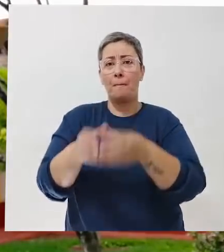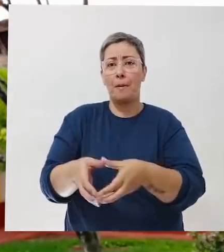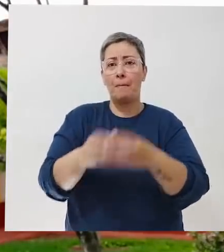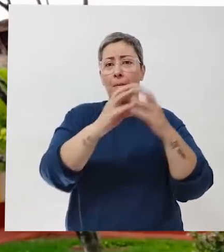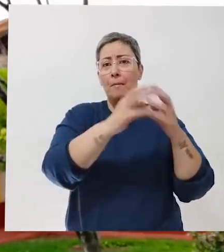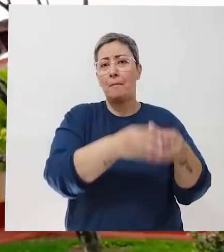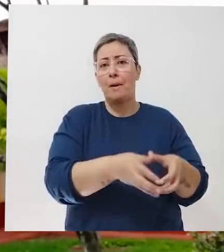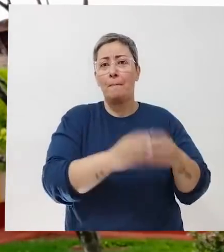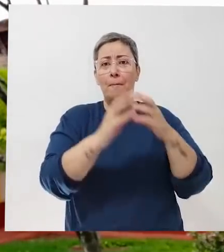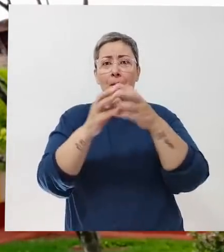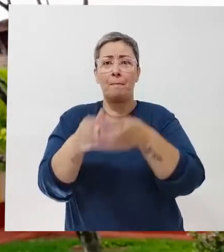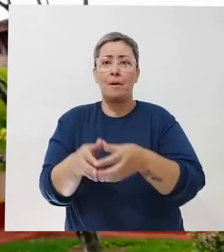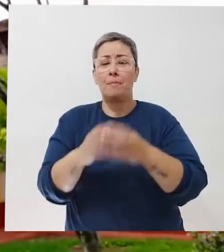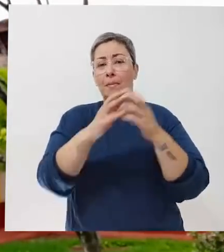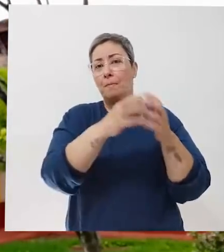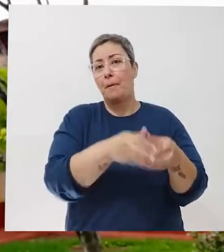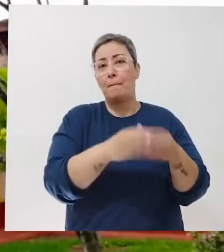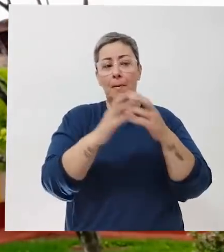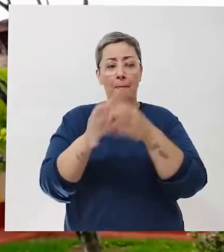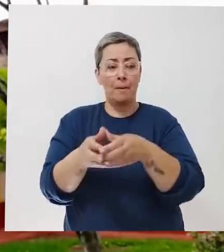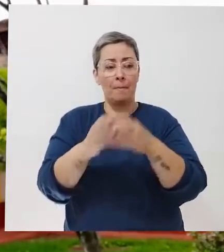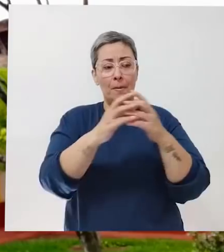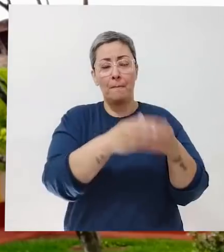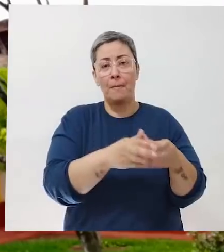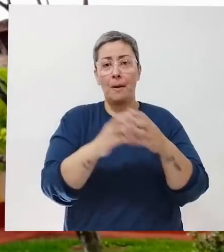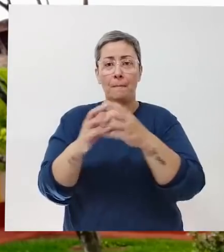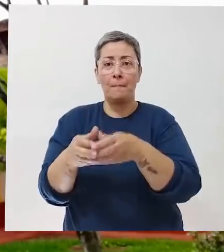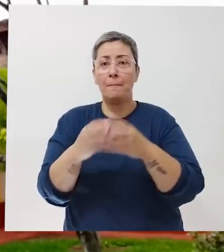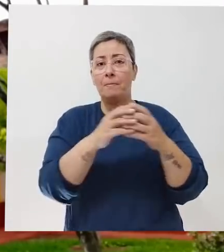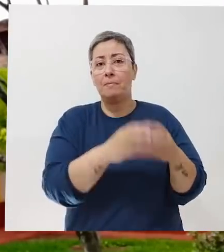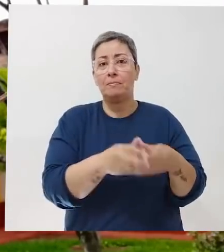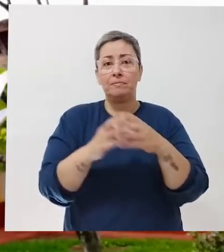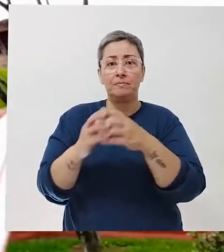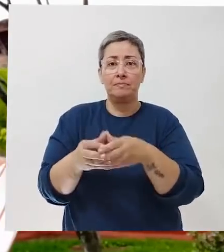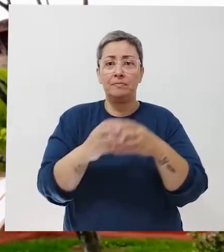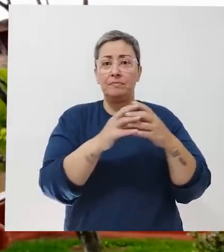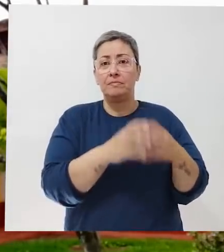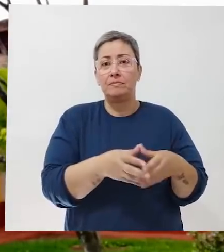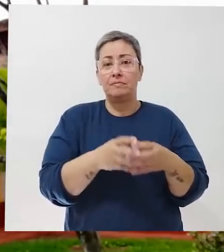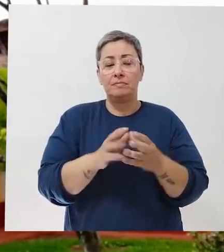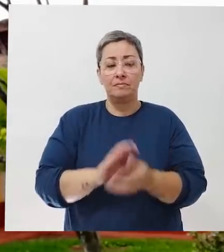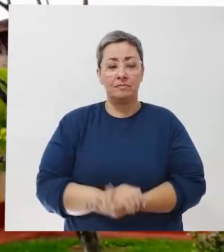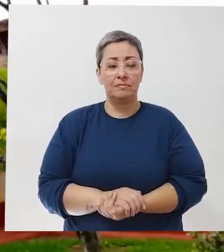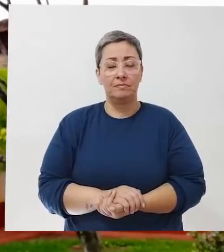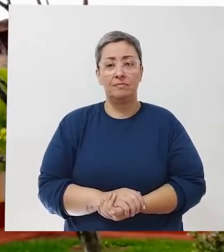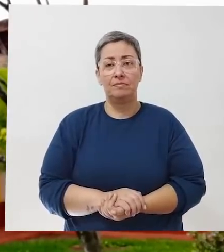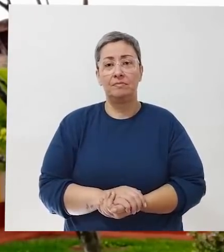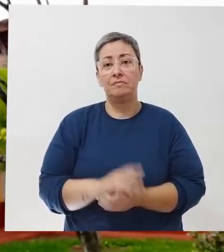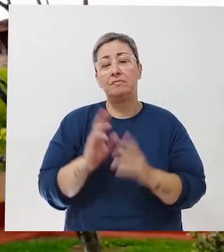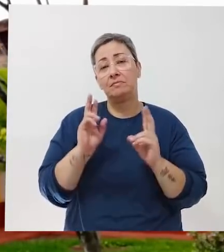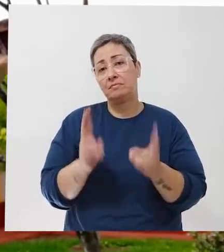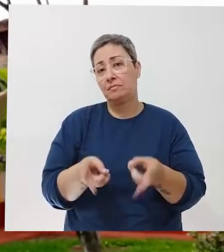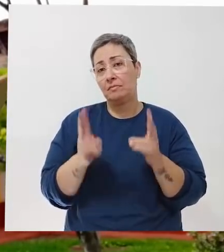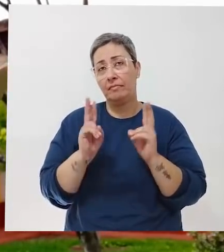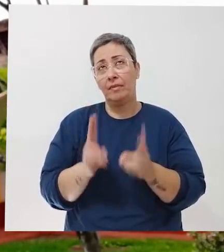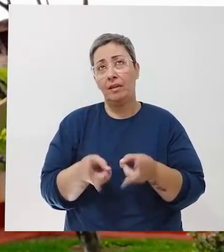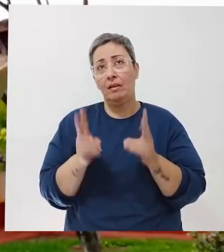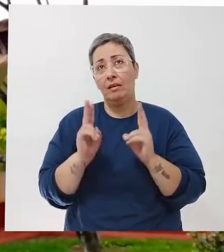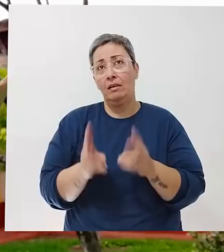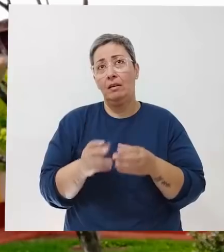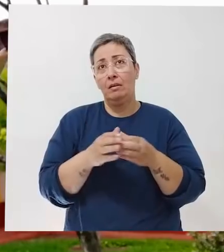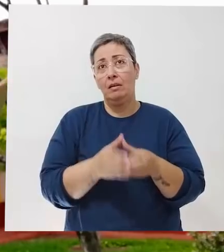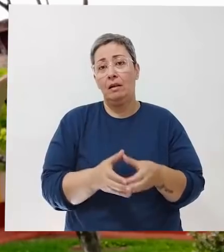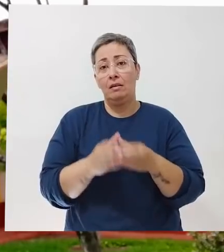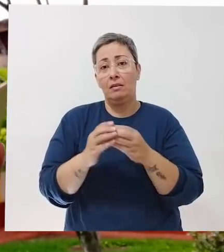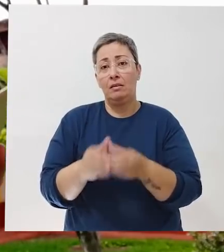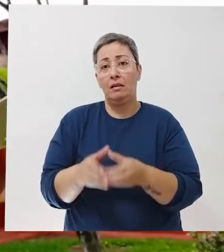de cá pra lá, de lá pra cá, de cá pra lá, de lá pra cá, de cá pra lá. Sempre o mesmo